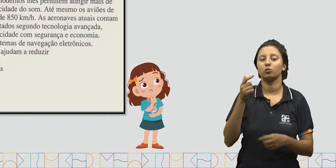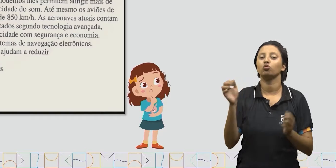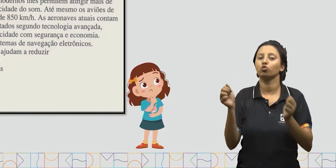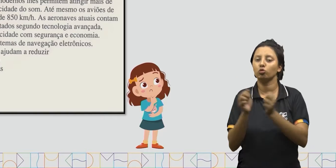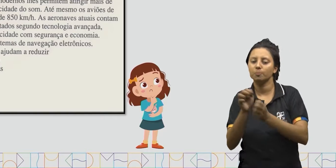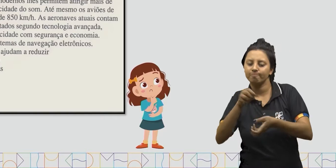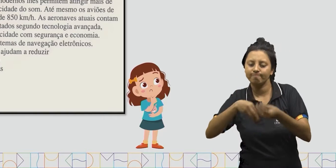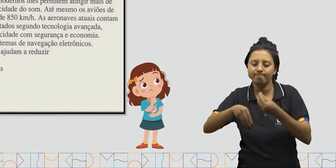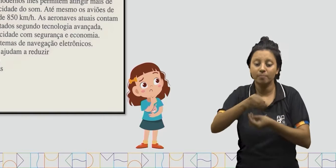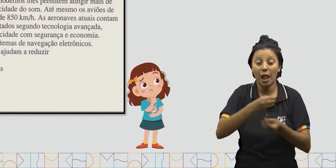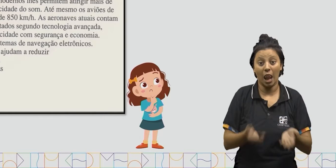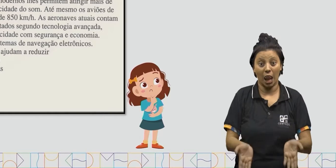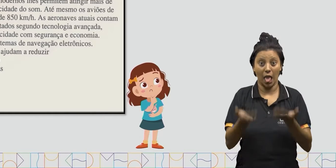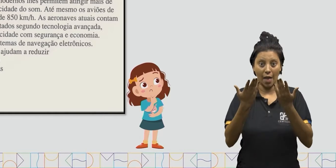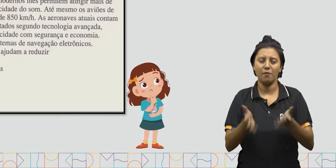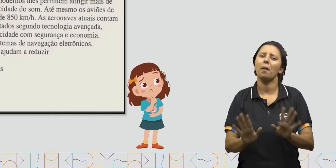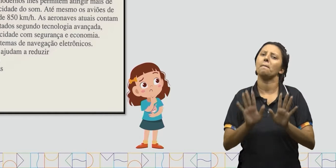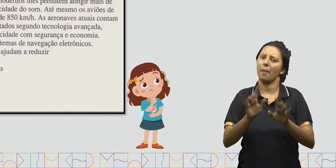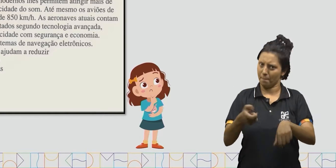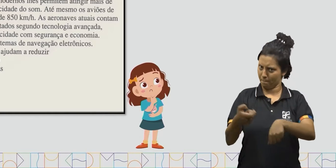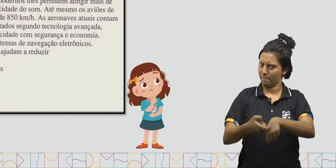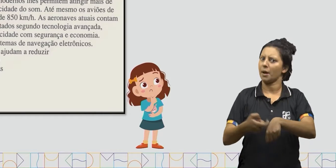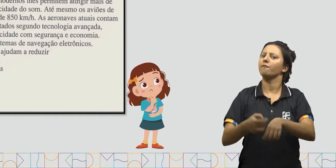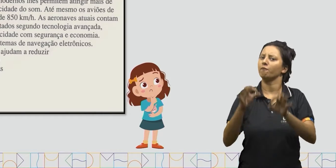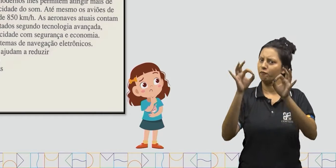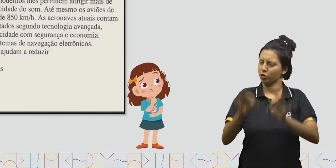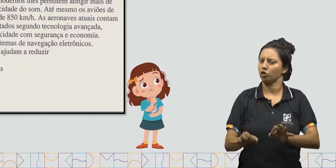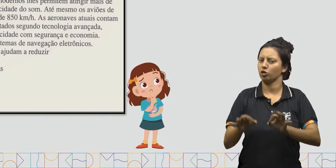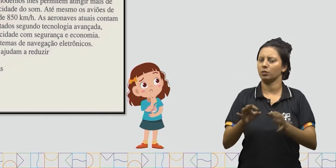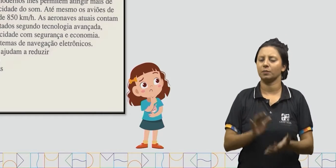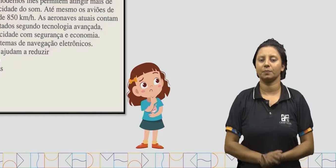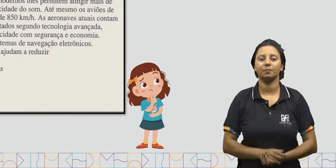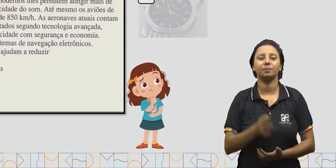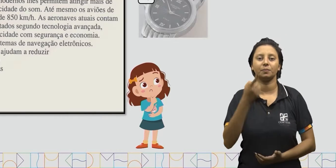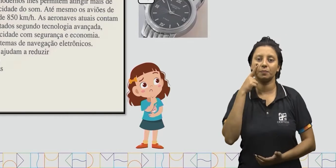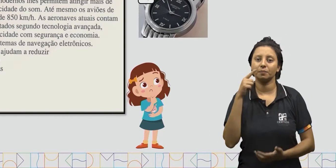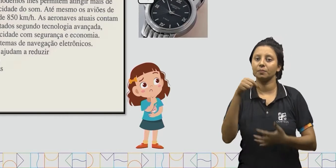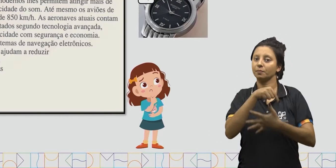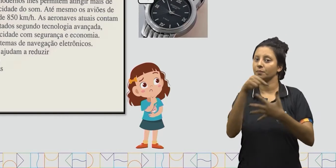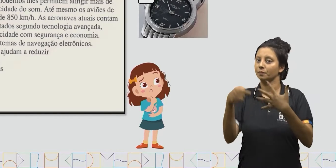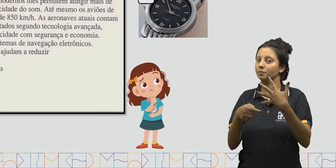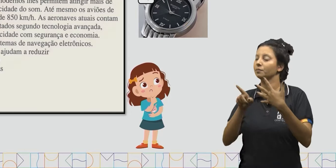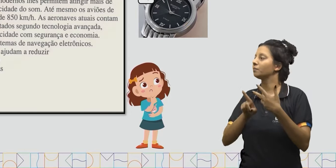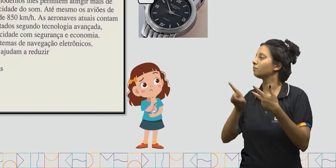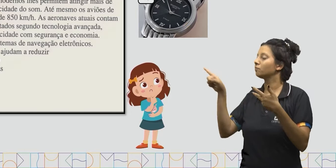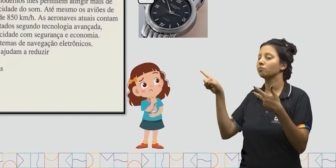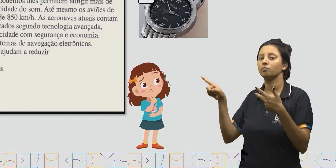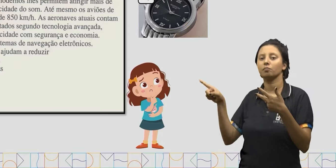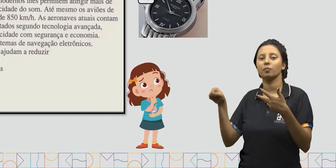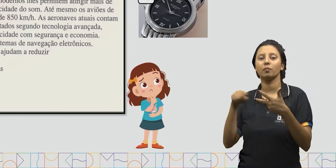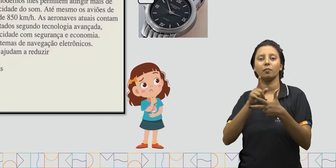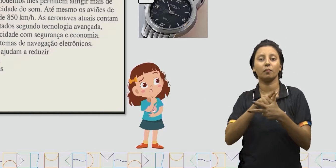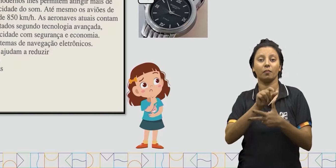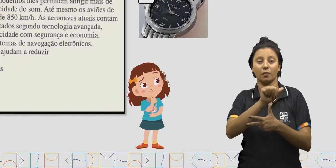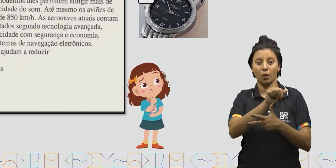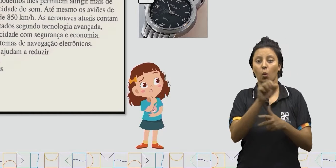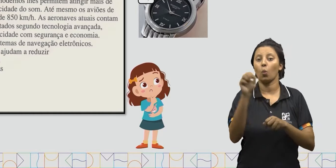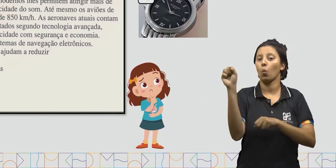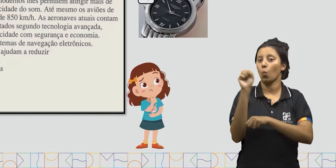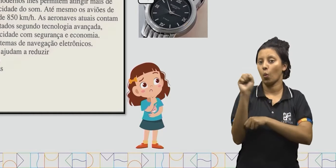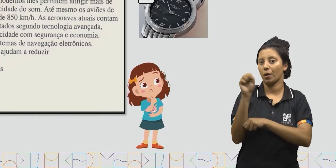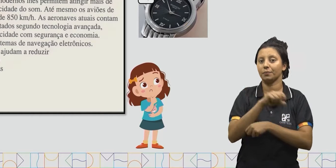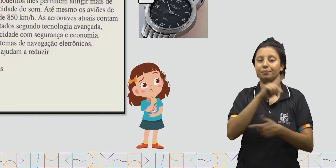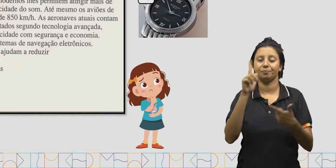tempo leves e resistentes. Vamos ver as alternativas? Na alternativa A, nós temos a imagem